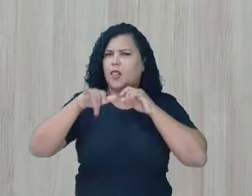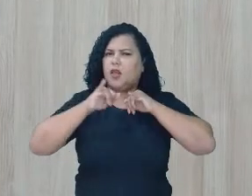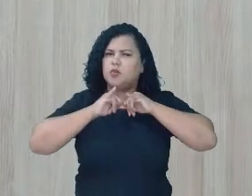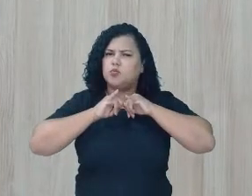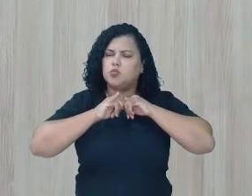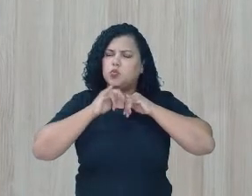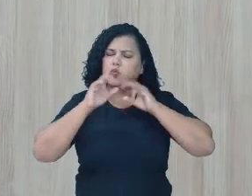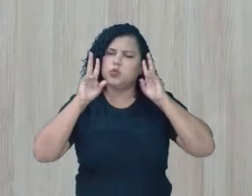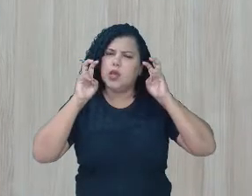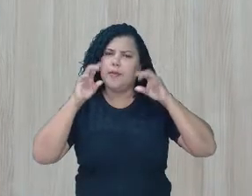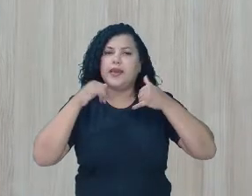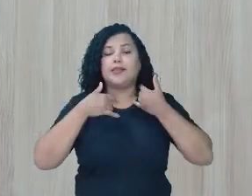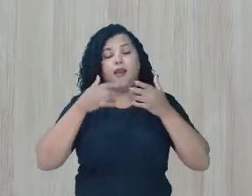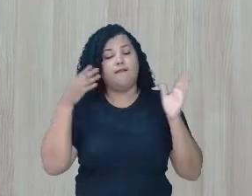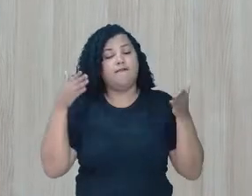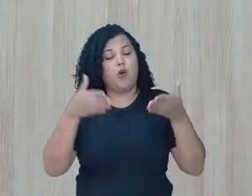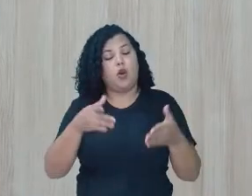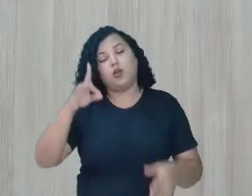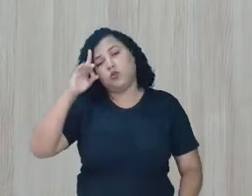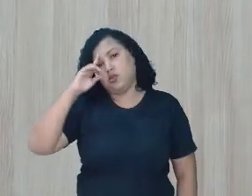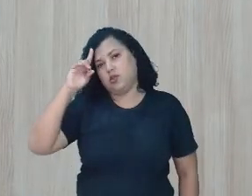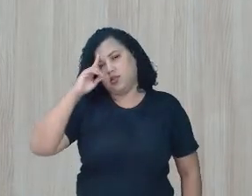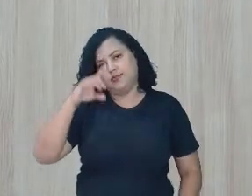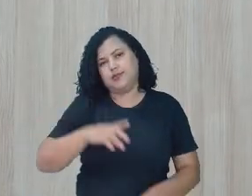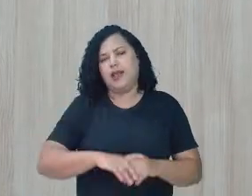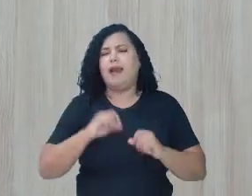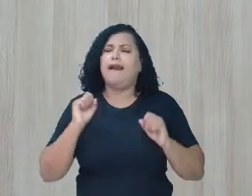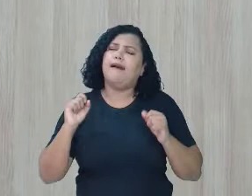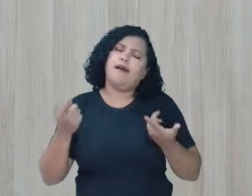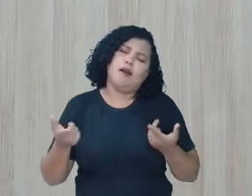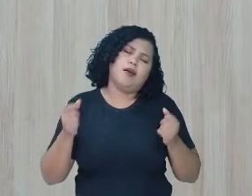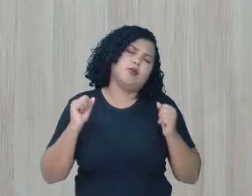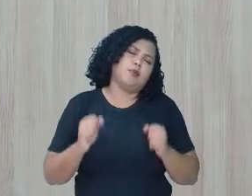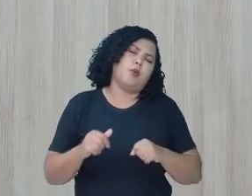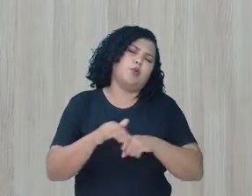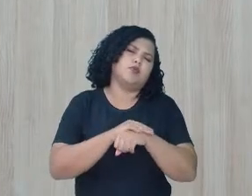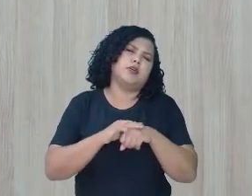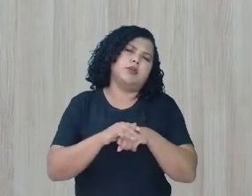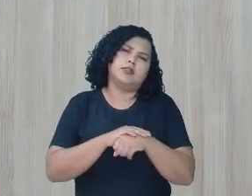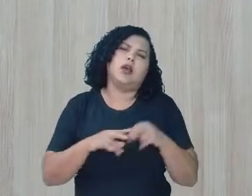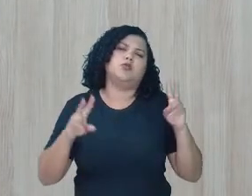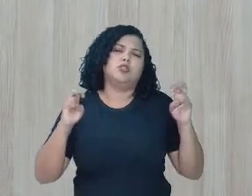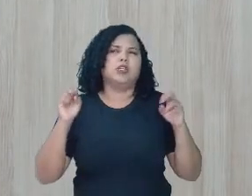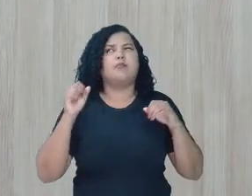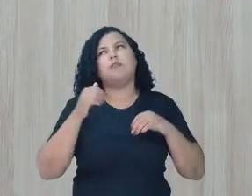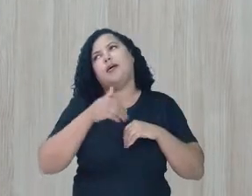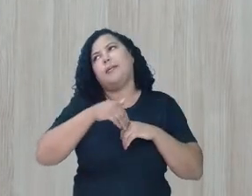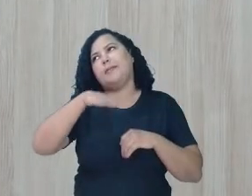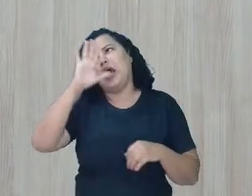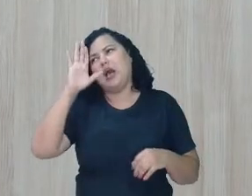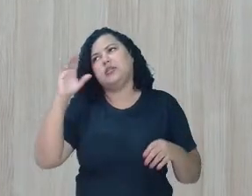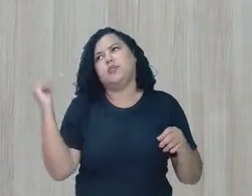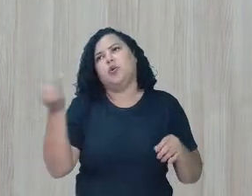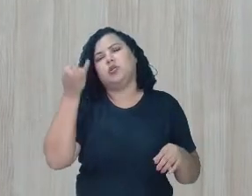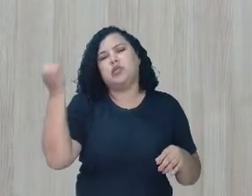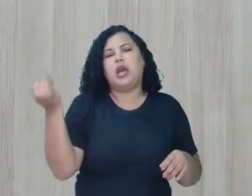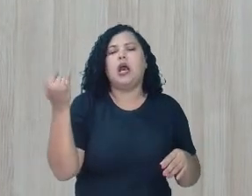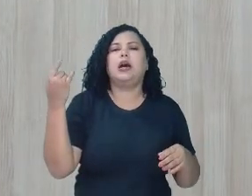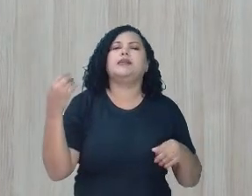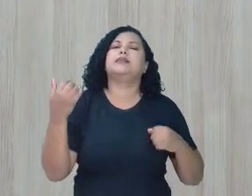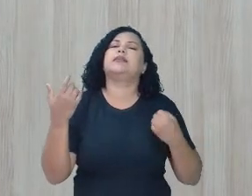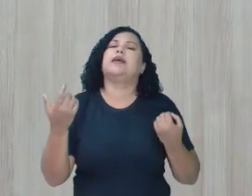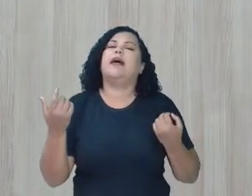nosso dia a dia. É claro que eu posso abordar questões maiores de infraestrutura da cidade, de comportamento da